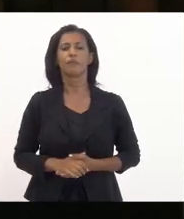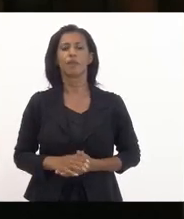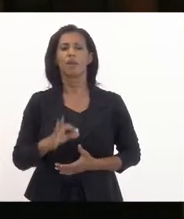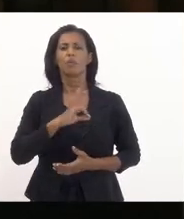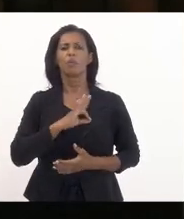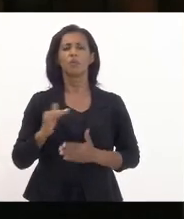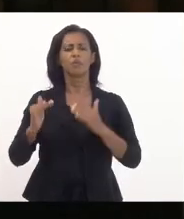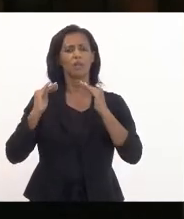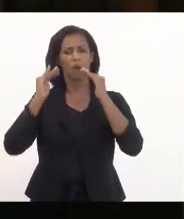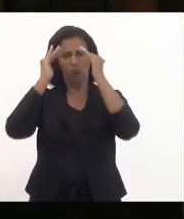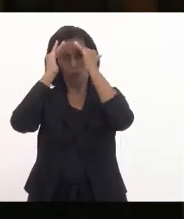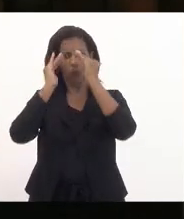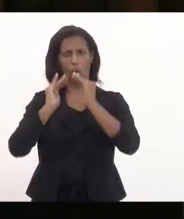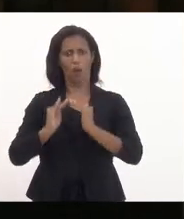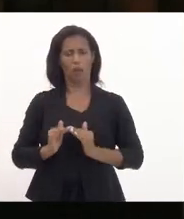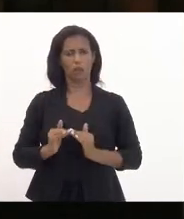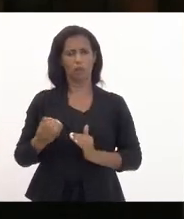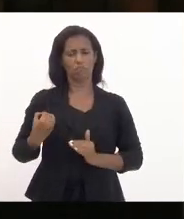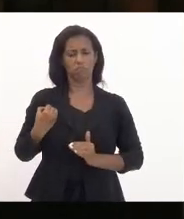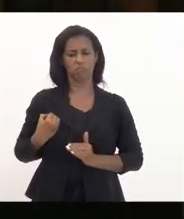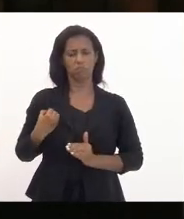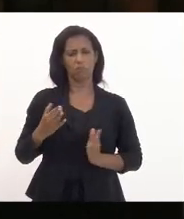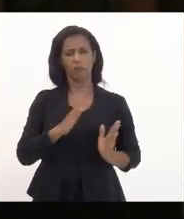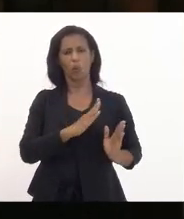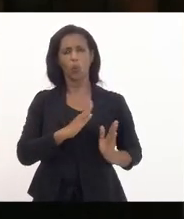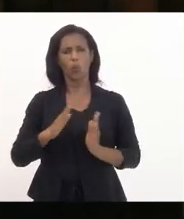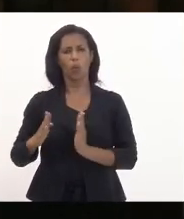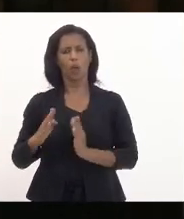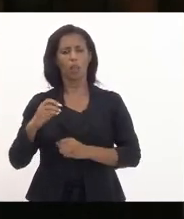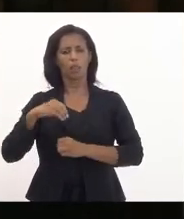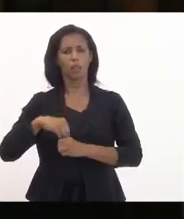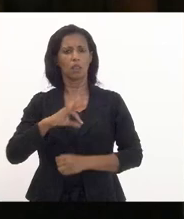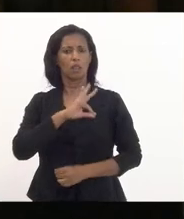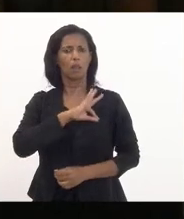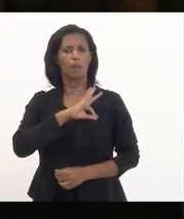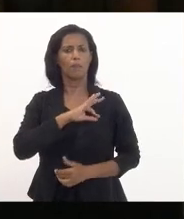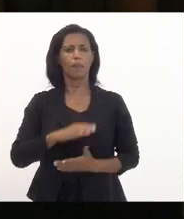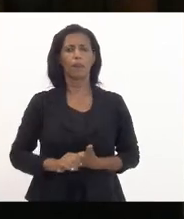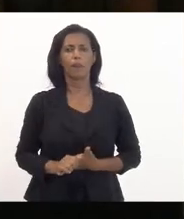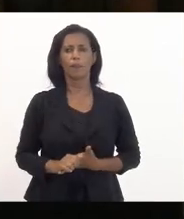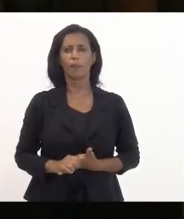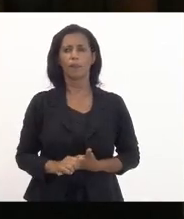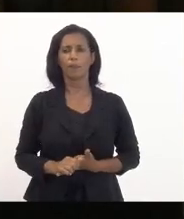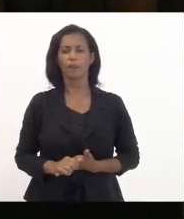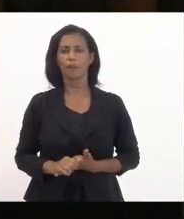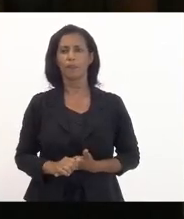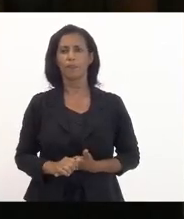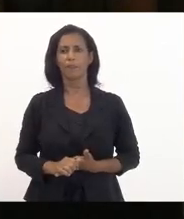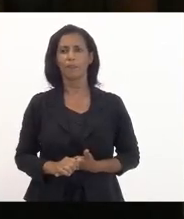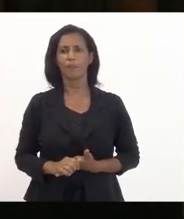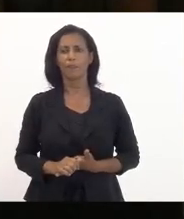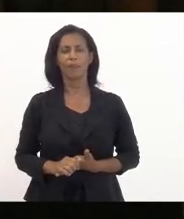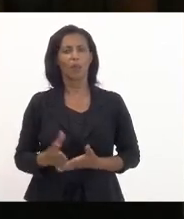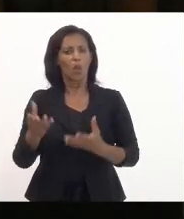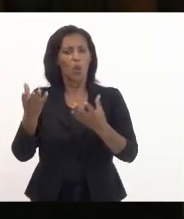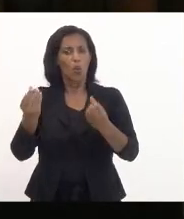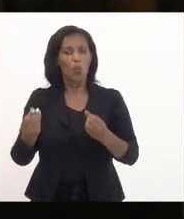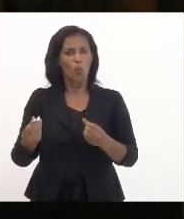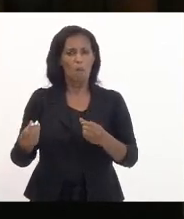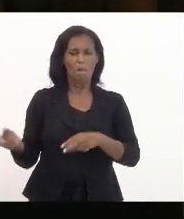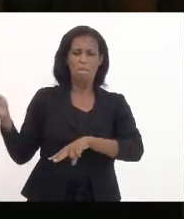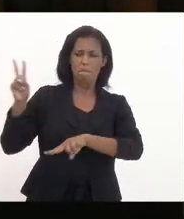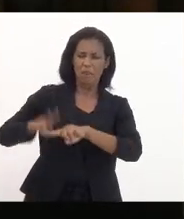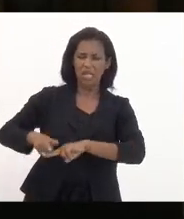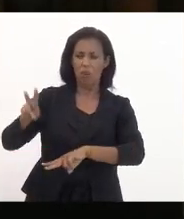policial honrada, com uma carreira honrada dentro da polícia, passou por diversas delegacias, prendeu muito traficante,